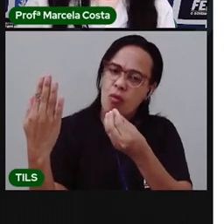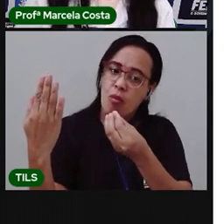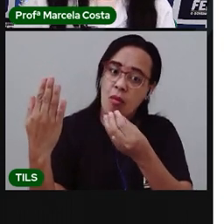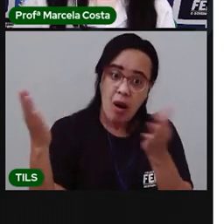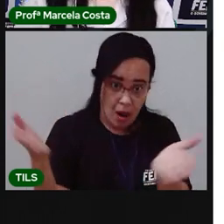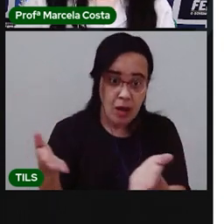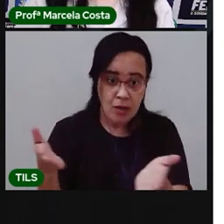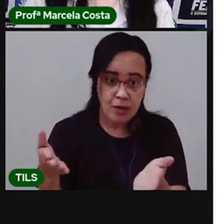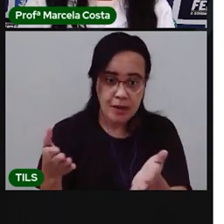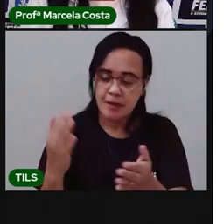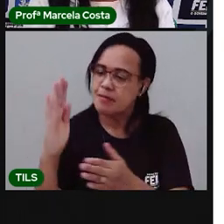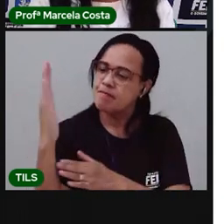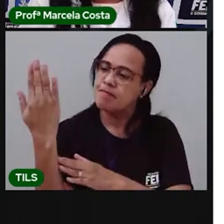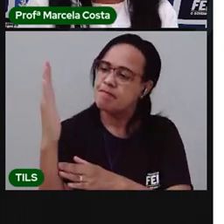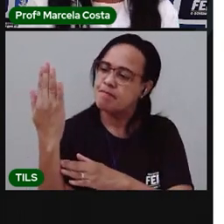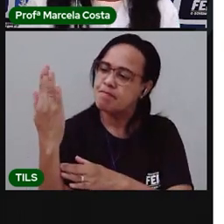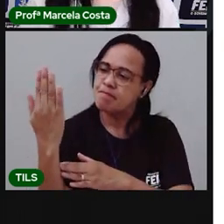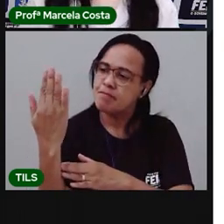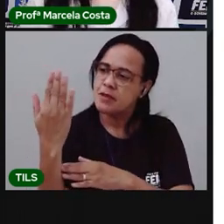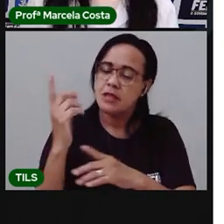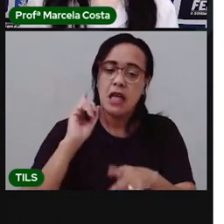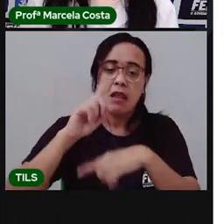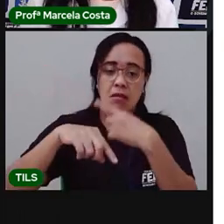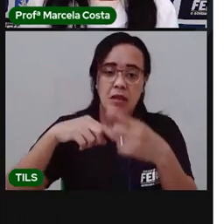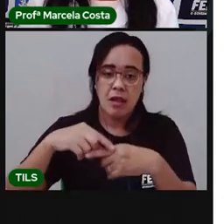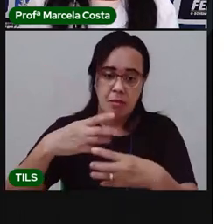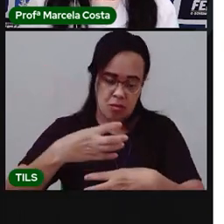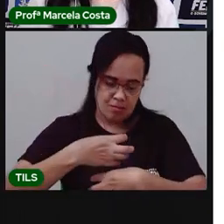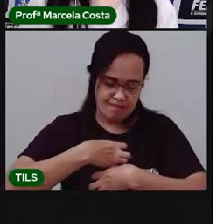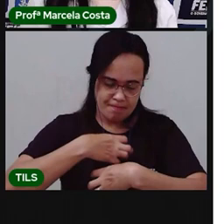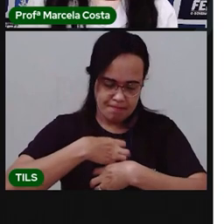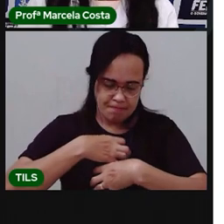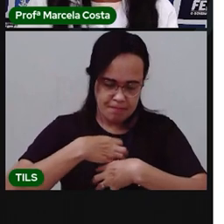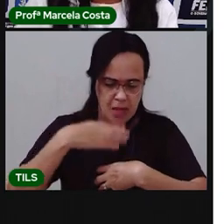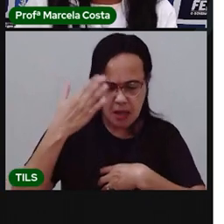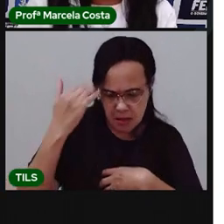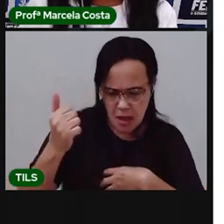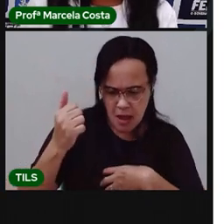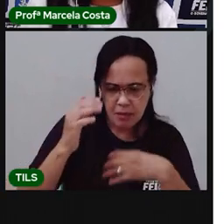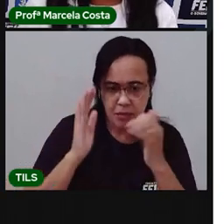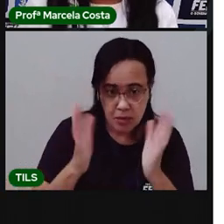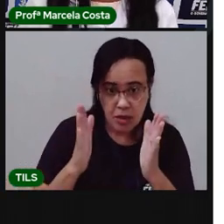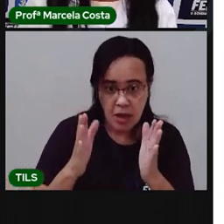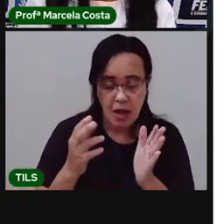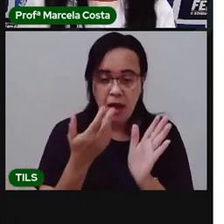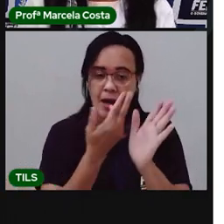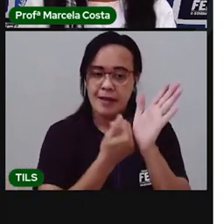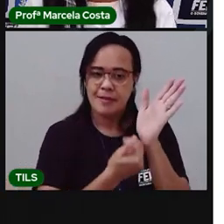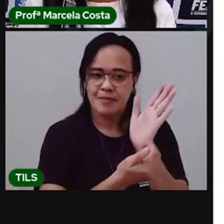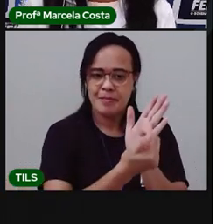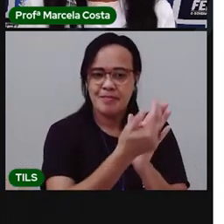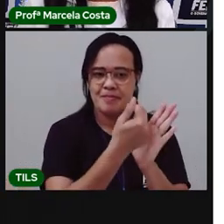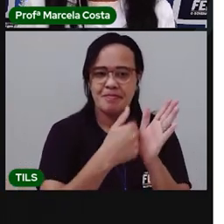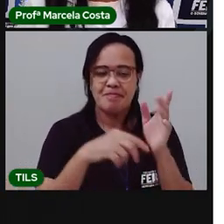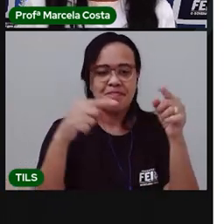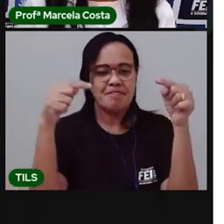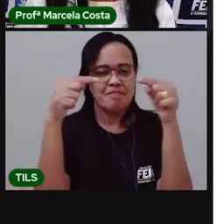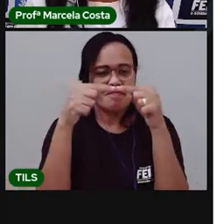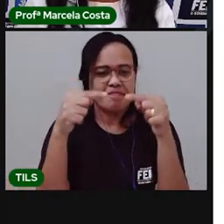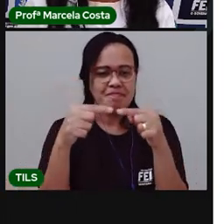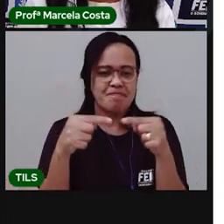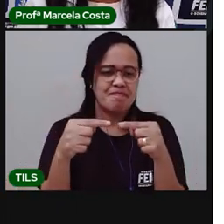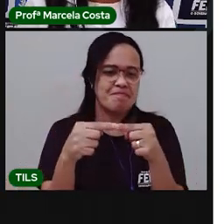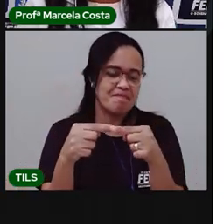espelho, tenta identificar o que é que você está sentindo nesse momento. E aí você vai desenhar uma expressão facial